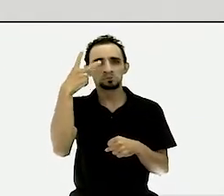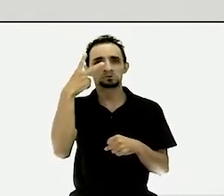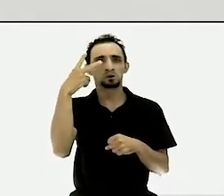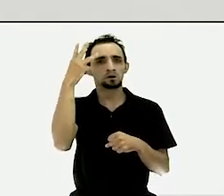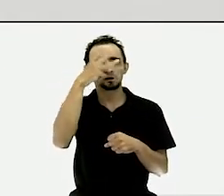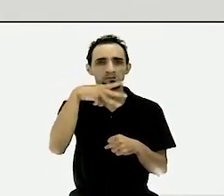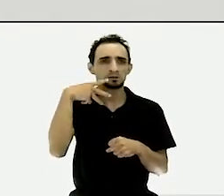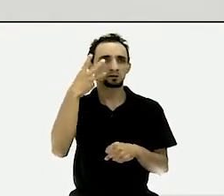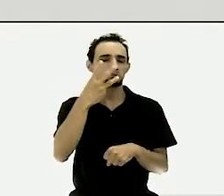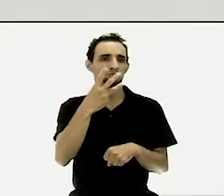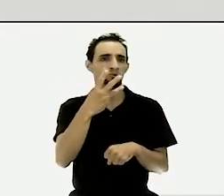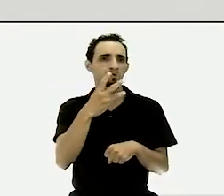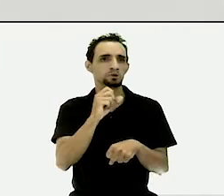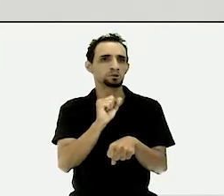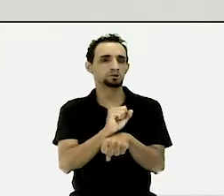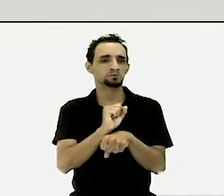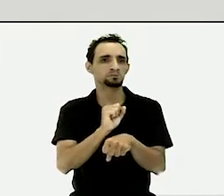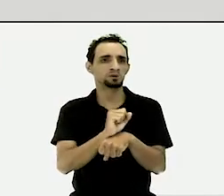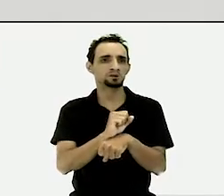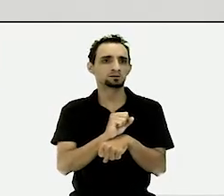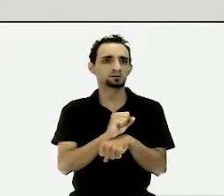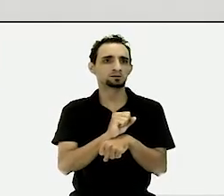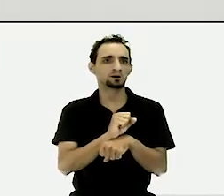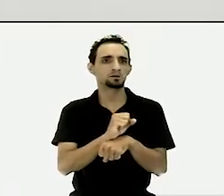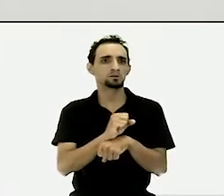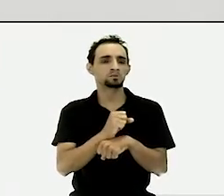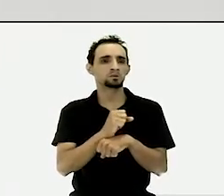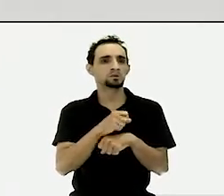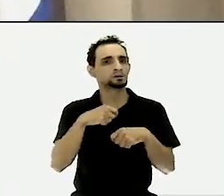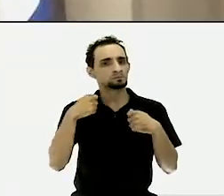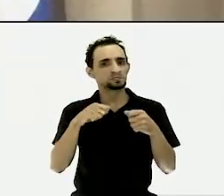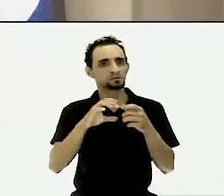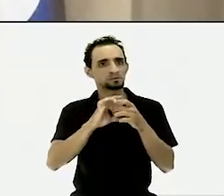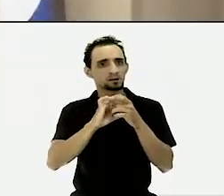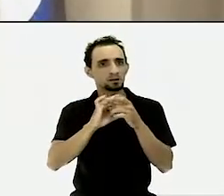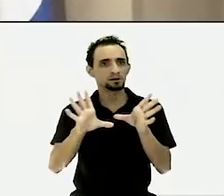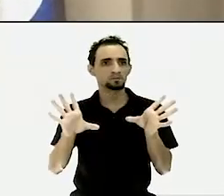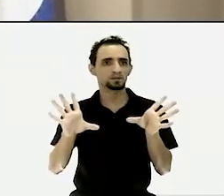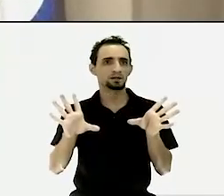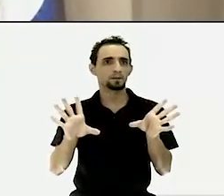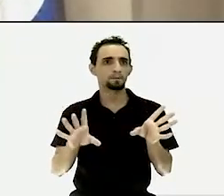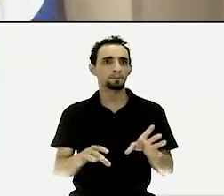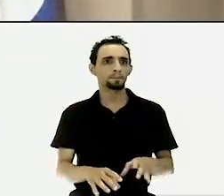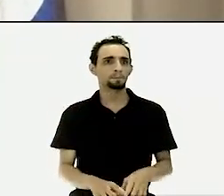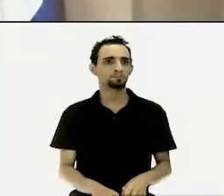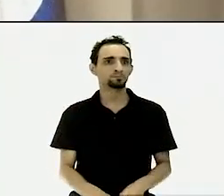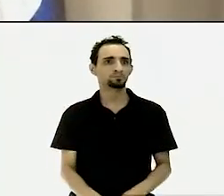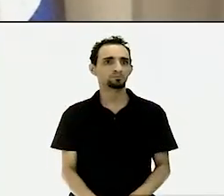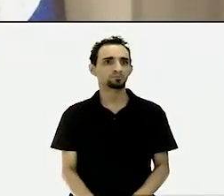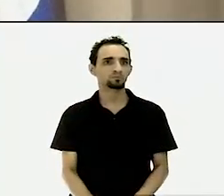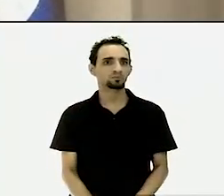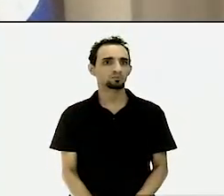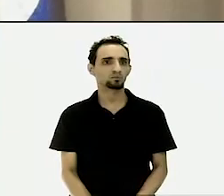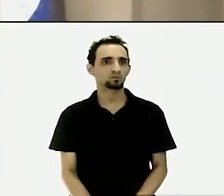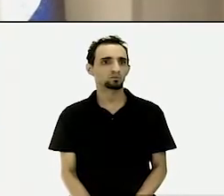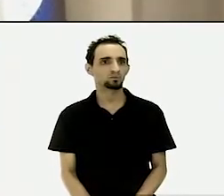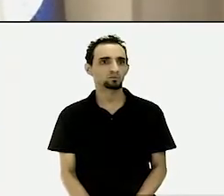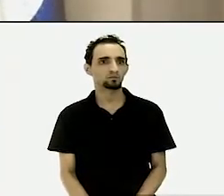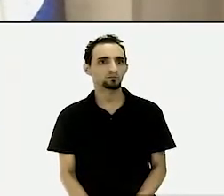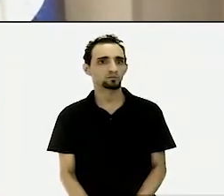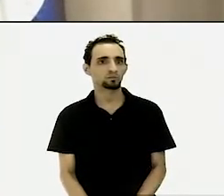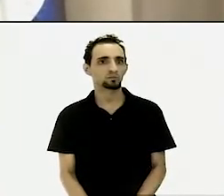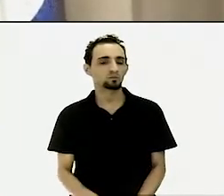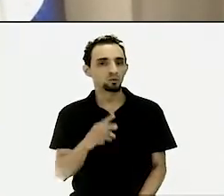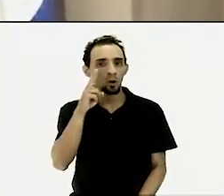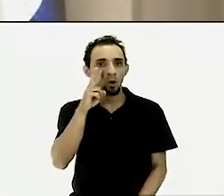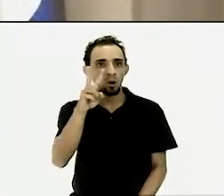viver a realidade nossa. Não, correto. Não é? Só para, assim, passar para a senhora também, vereador, ó... O Wanderson colocou, eu não sei se a senhora reparou,